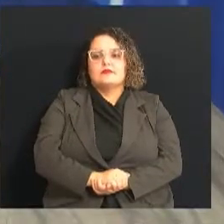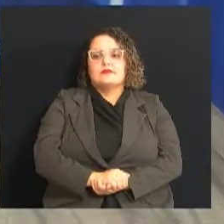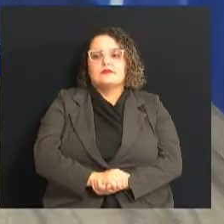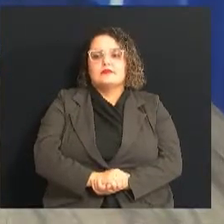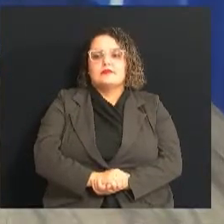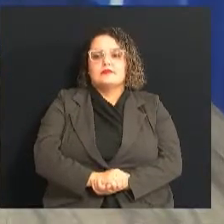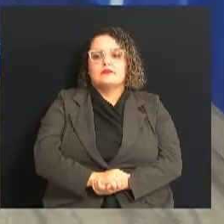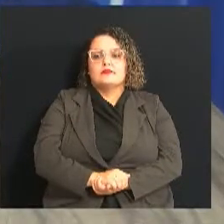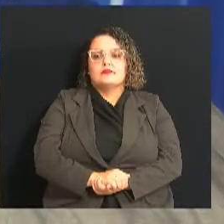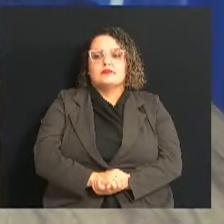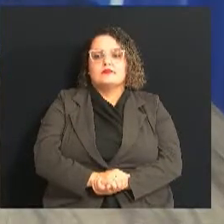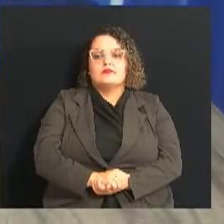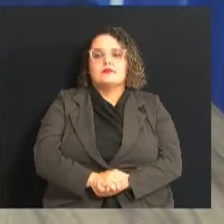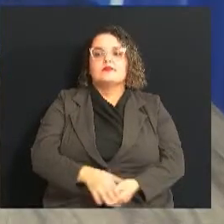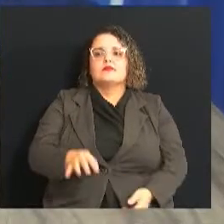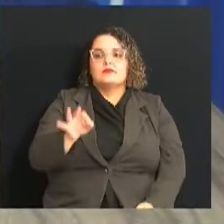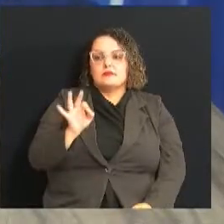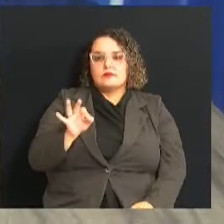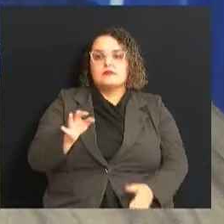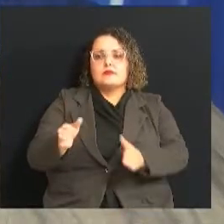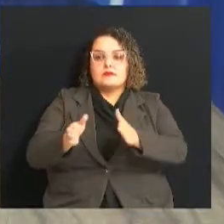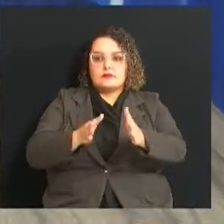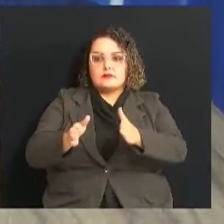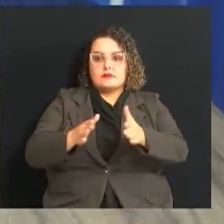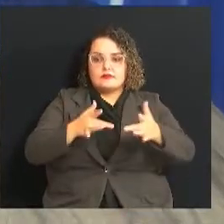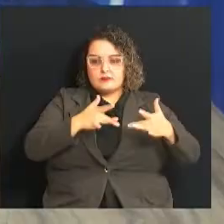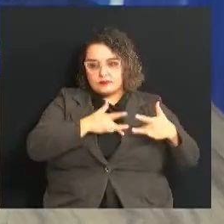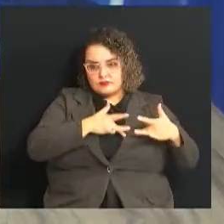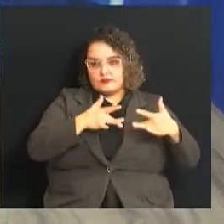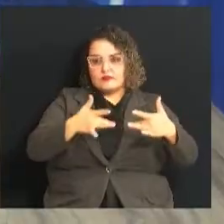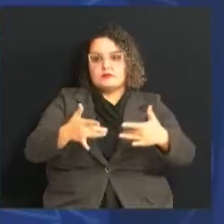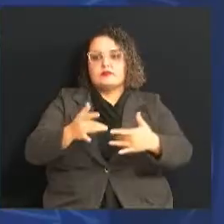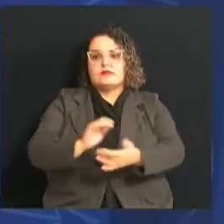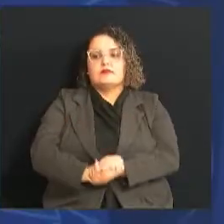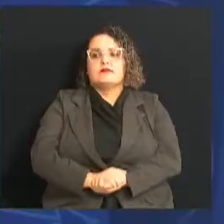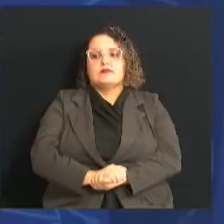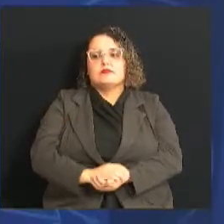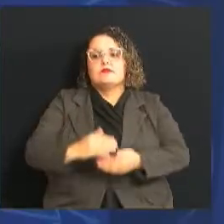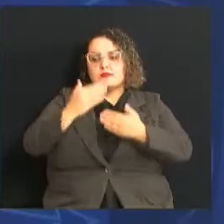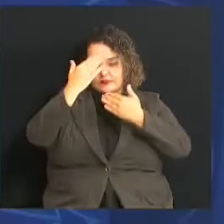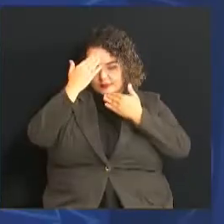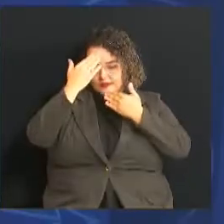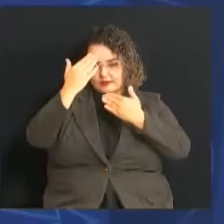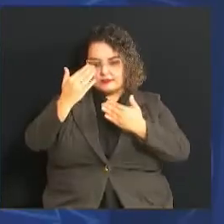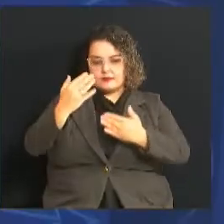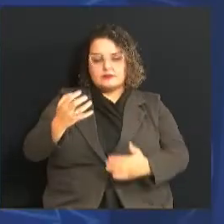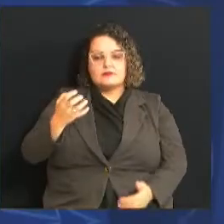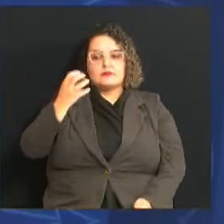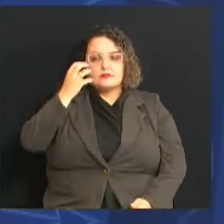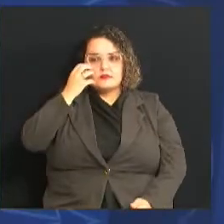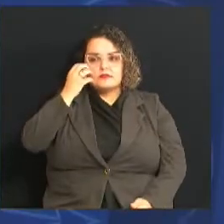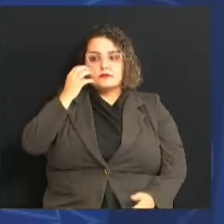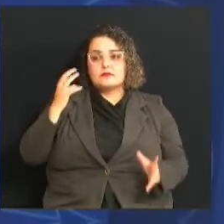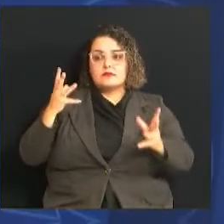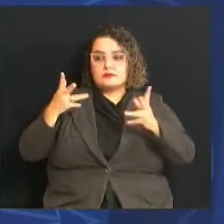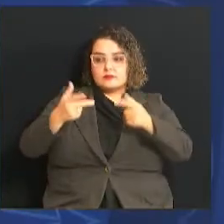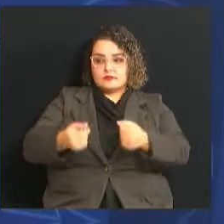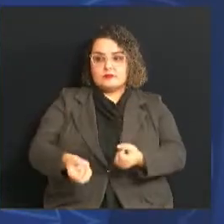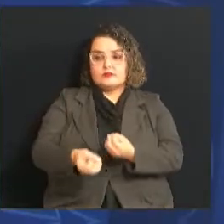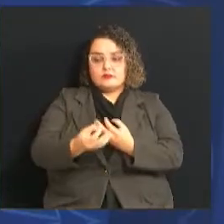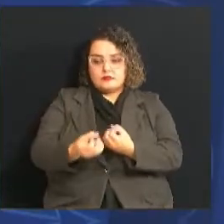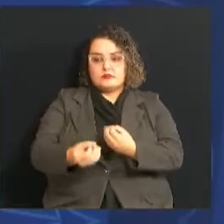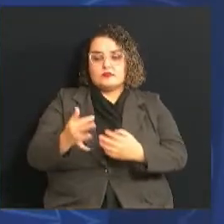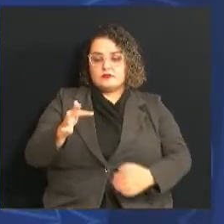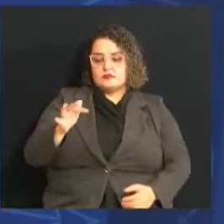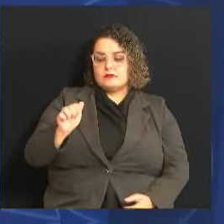Sem sombra de dúvidas, né? Momento de solidariedade. Então, muito obrigado, André Aranha, por todas as informações. Ao Fábio